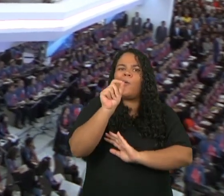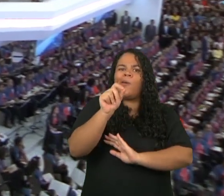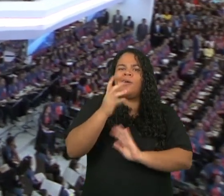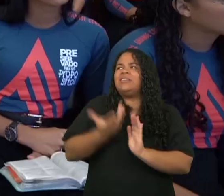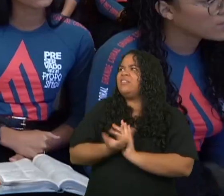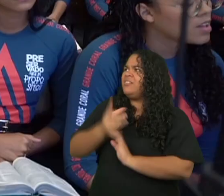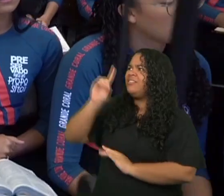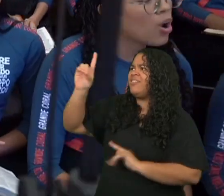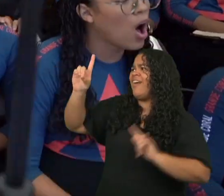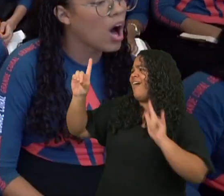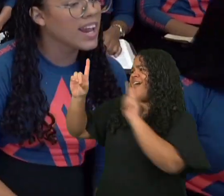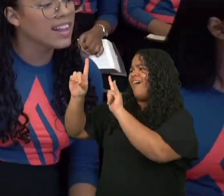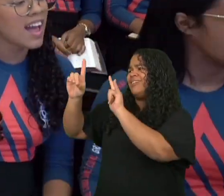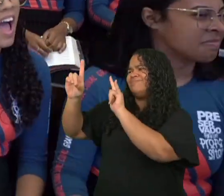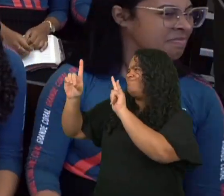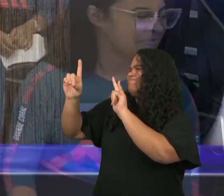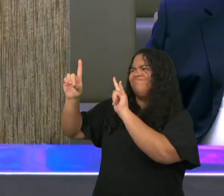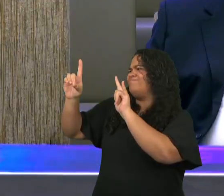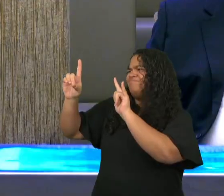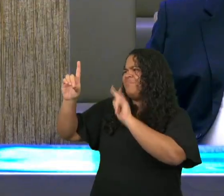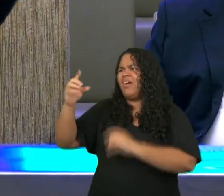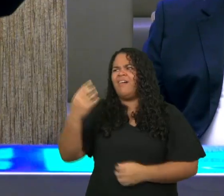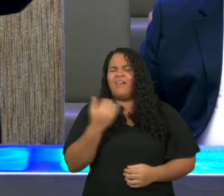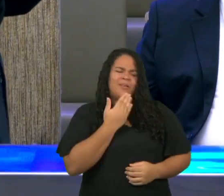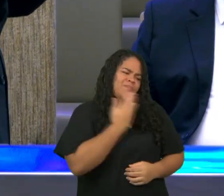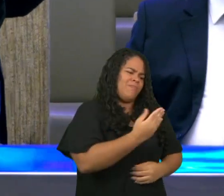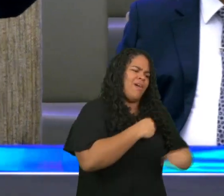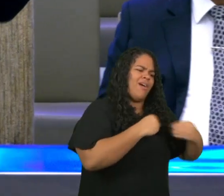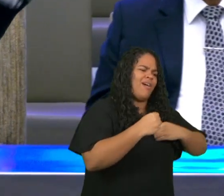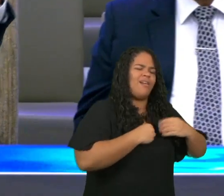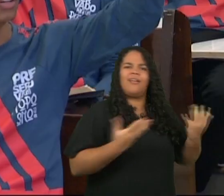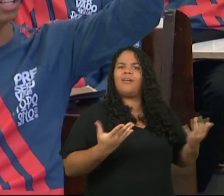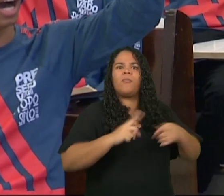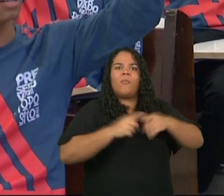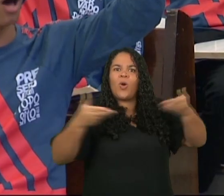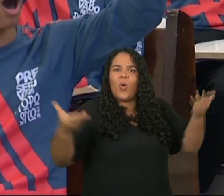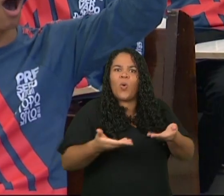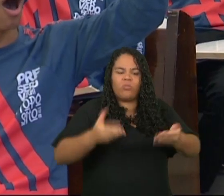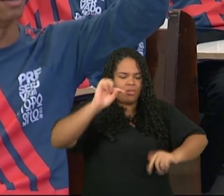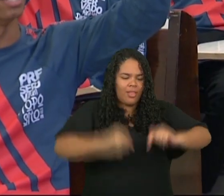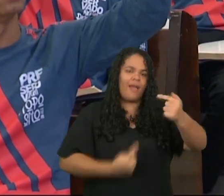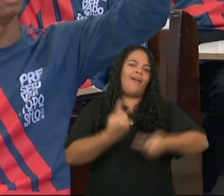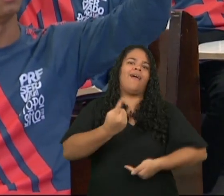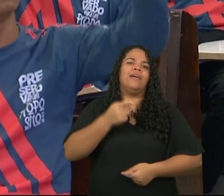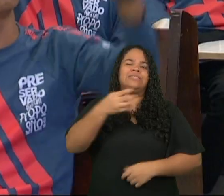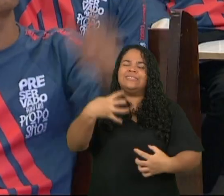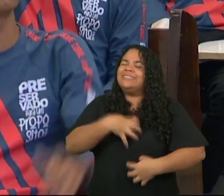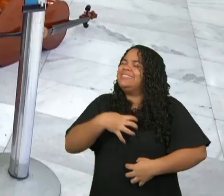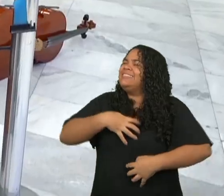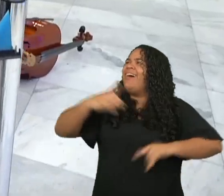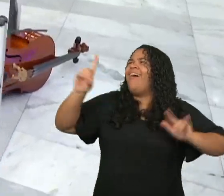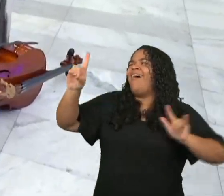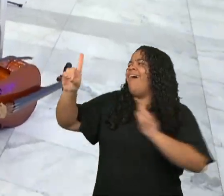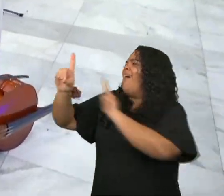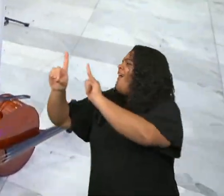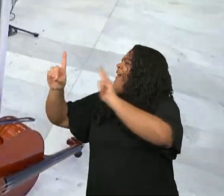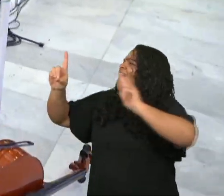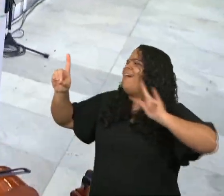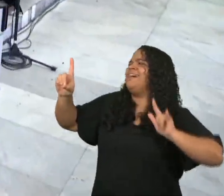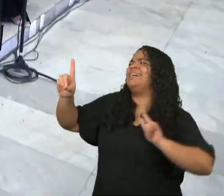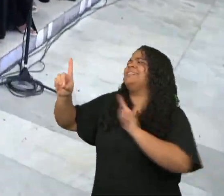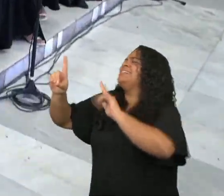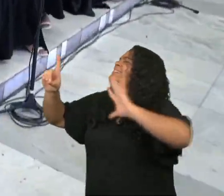ti. Mas hoje você vai dizer: eu te amo, Senhor, eu te amo, Senhor, eu te amo, Senhor, e por amor a